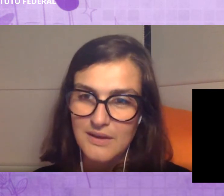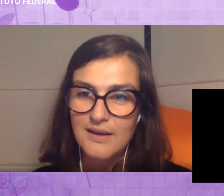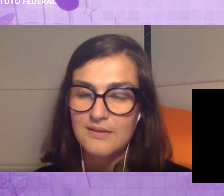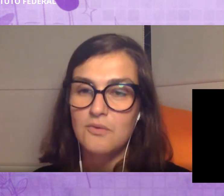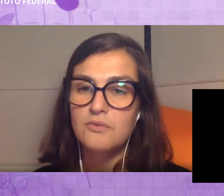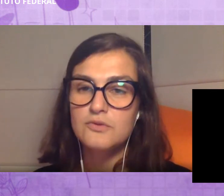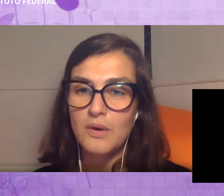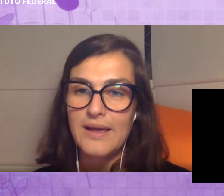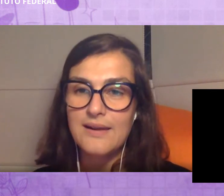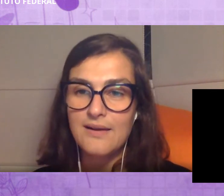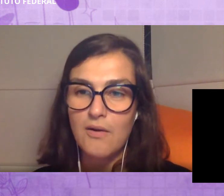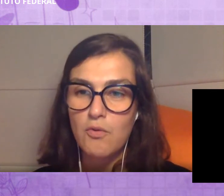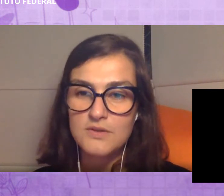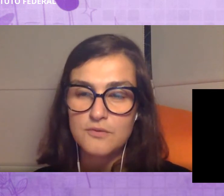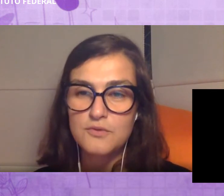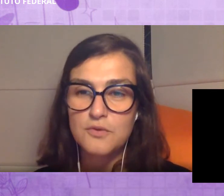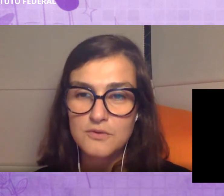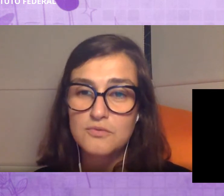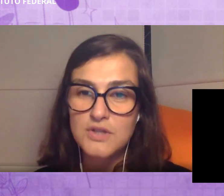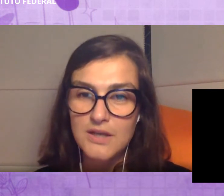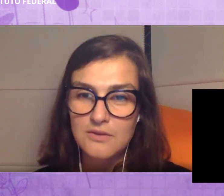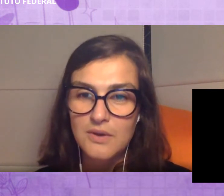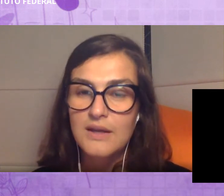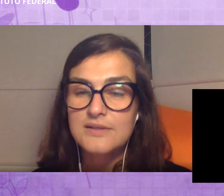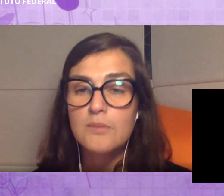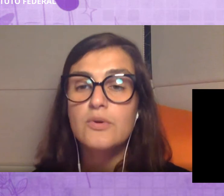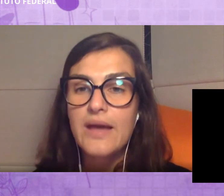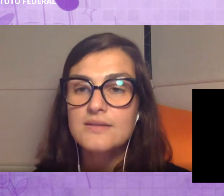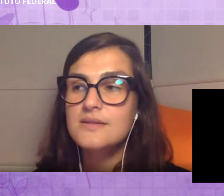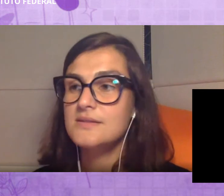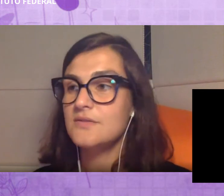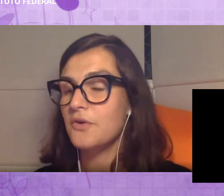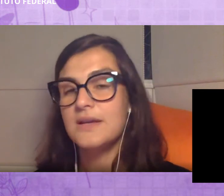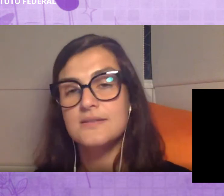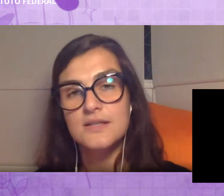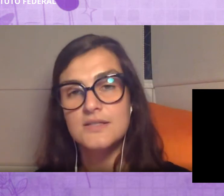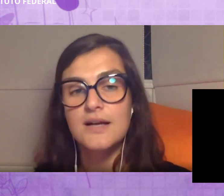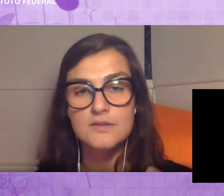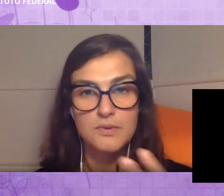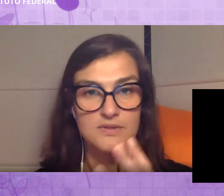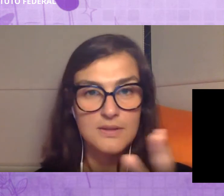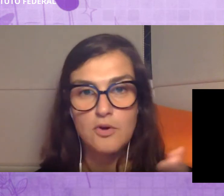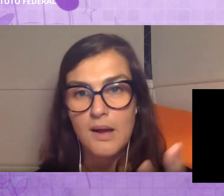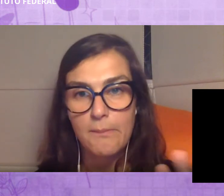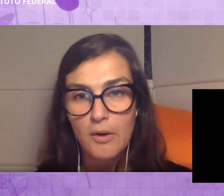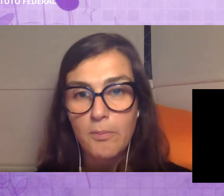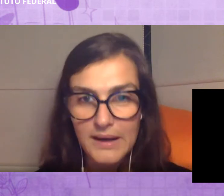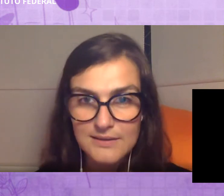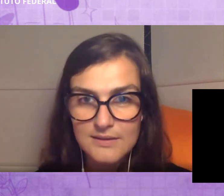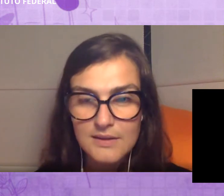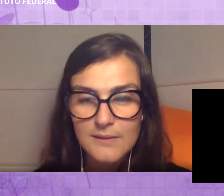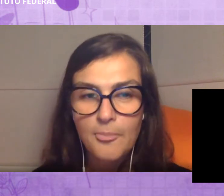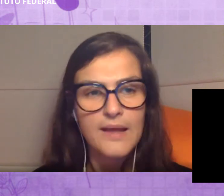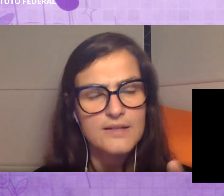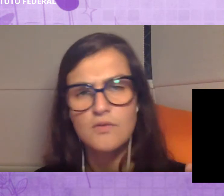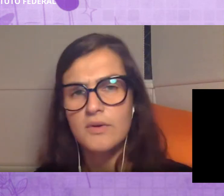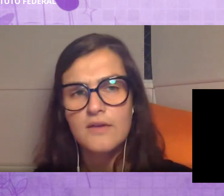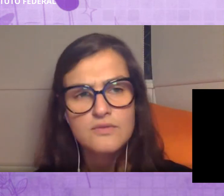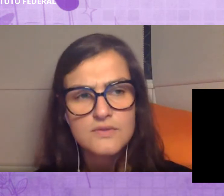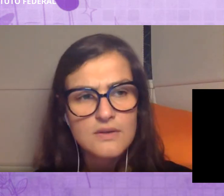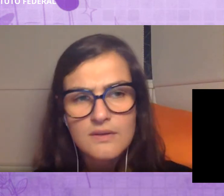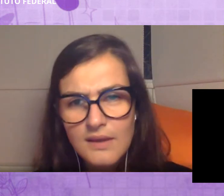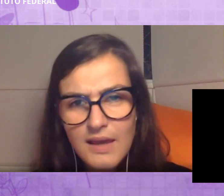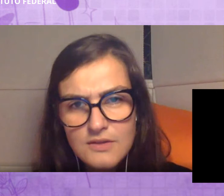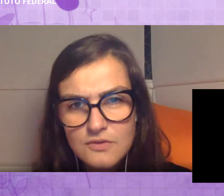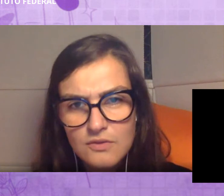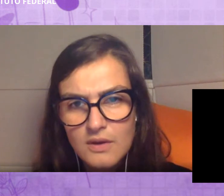jeito. Cada um tolera algumas funções de um jeito. Tem mulheres que, se forem assediadas, por exemplo, com uma apalpada, elas vão olhar e